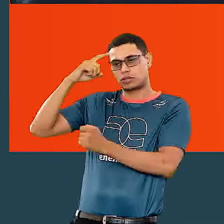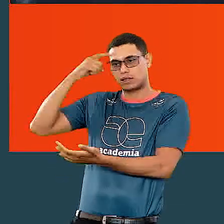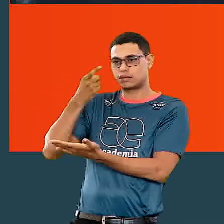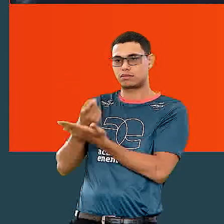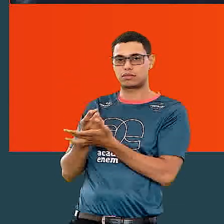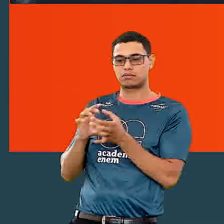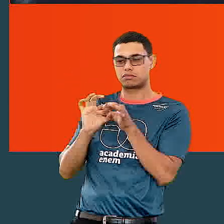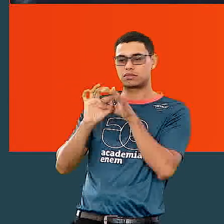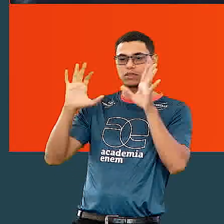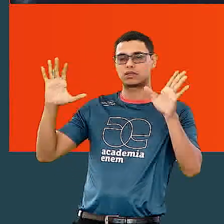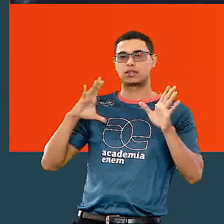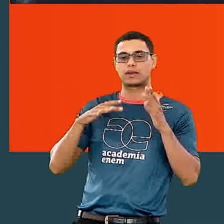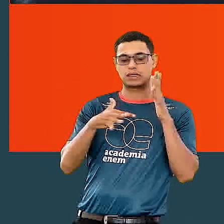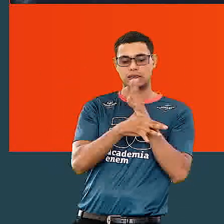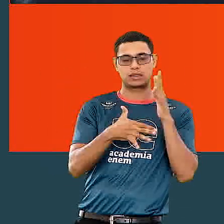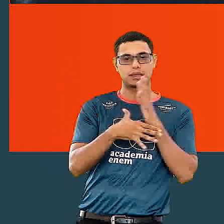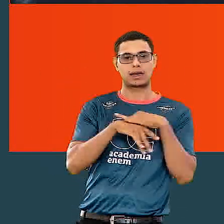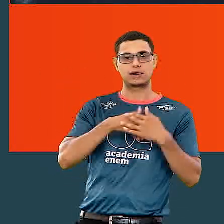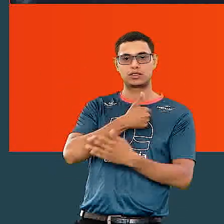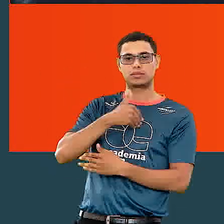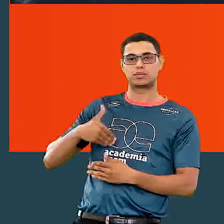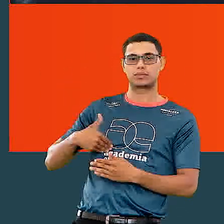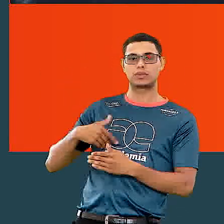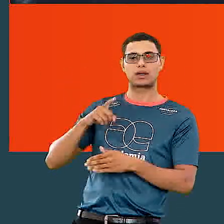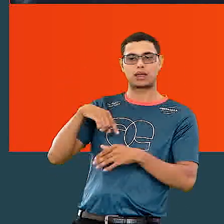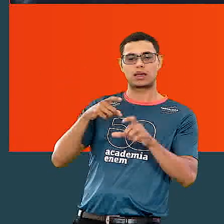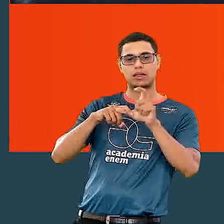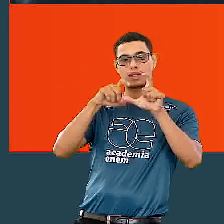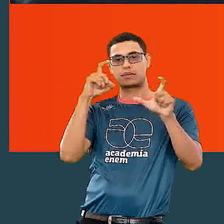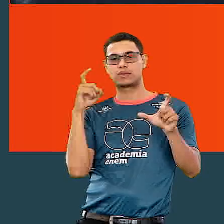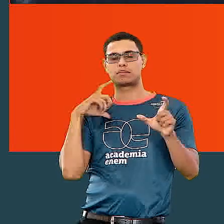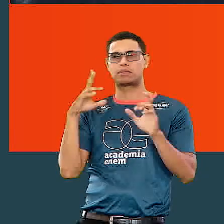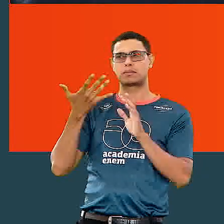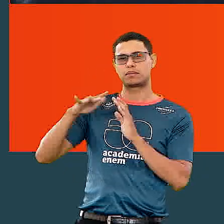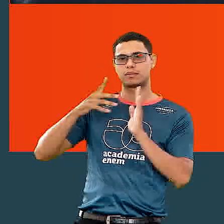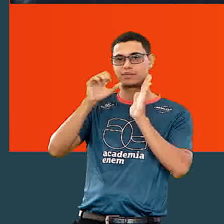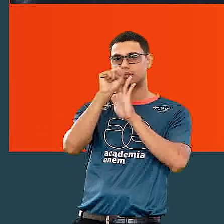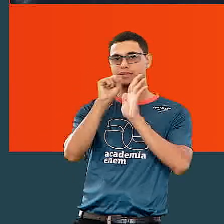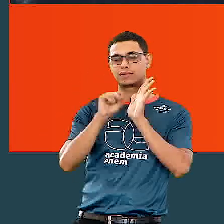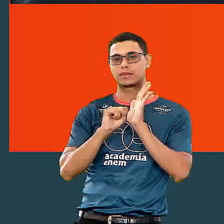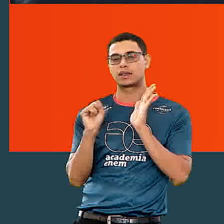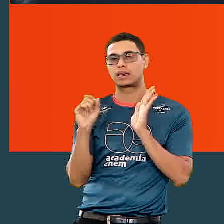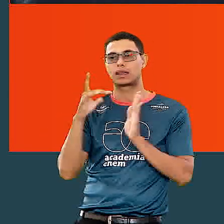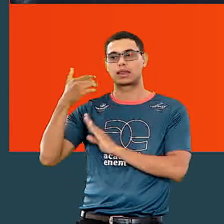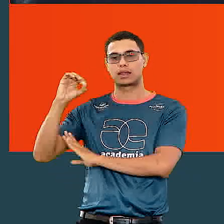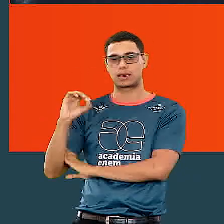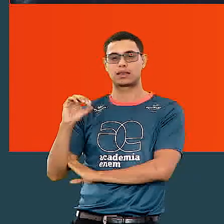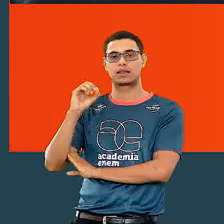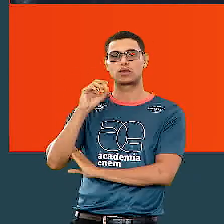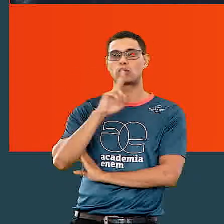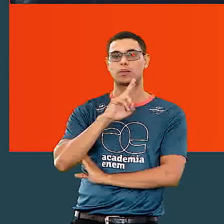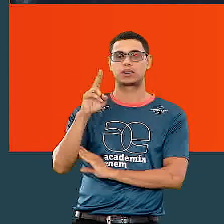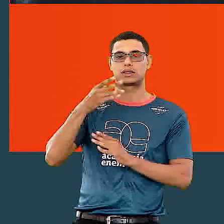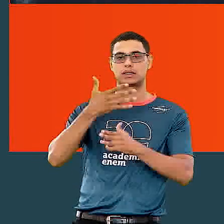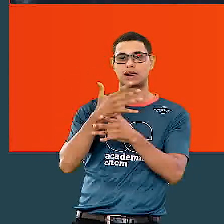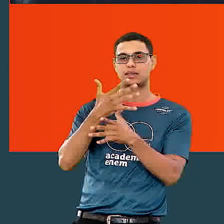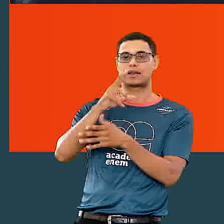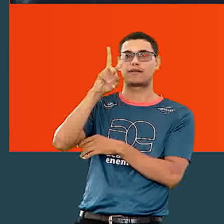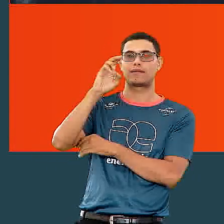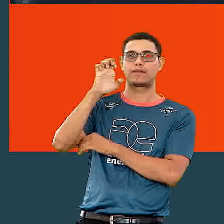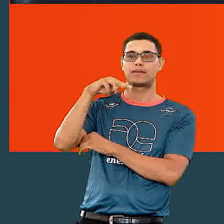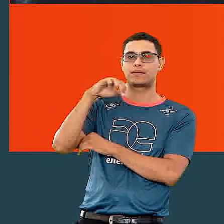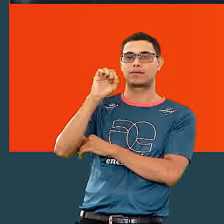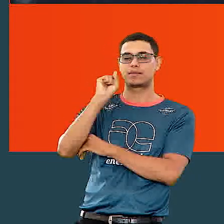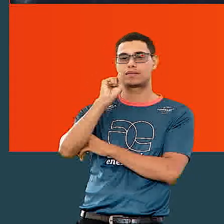certo? Cidade-estado, independente na altura do século X. Veneza era a única na